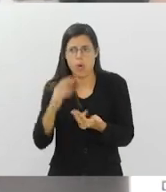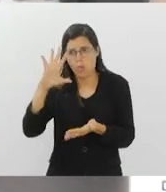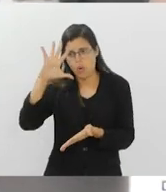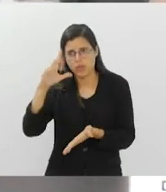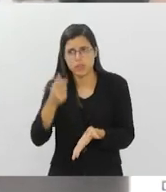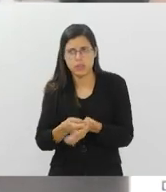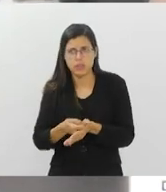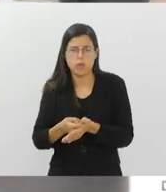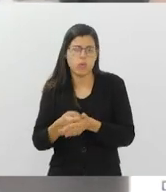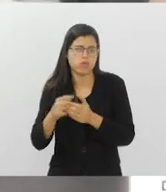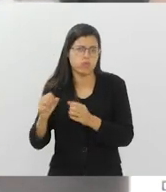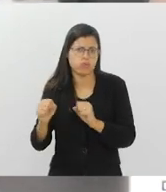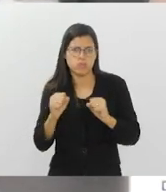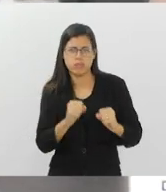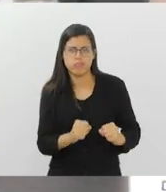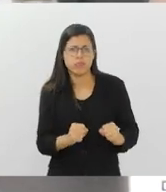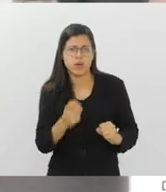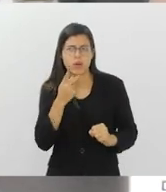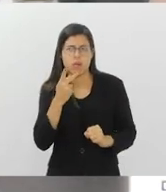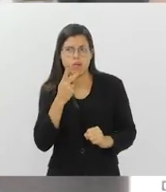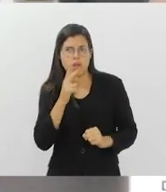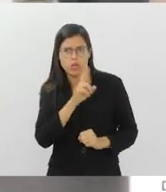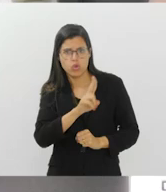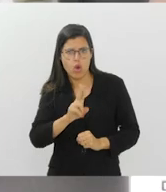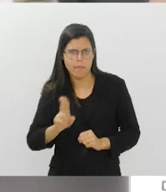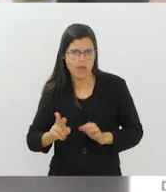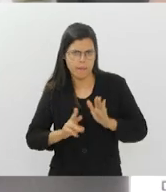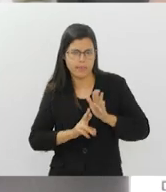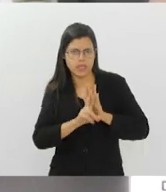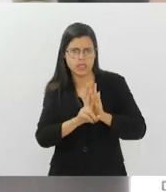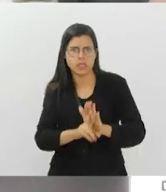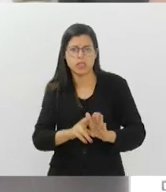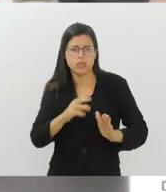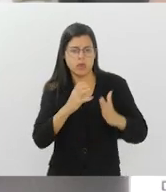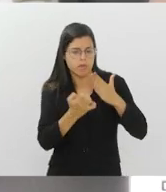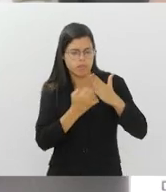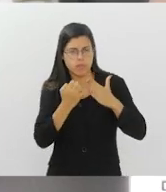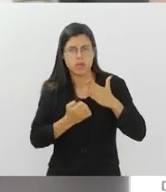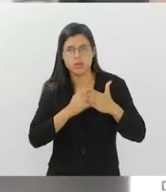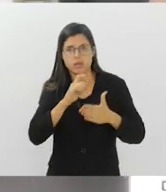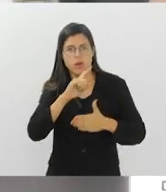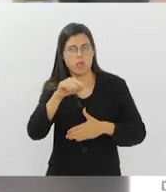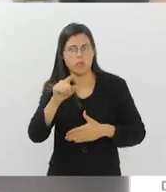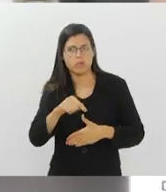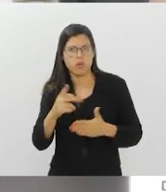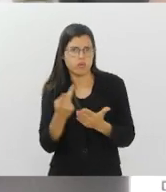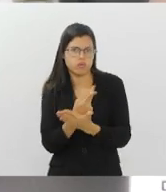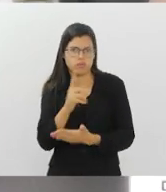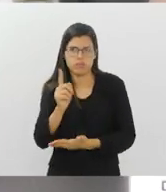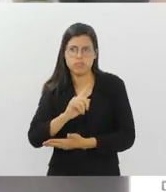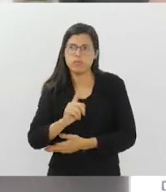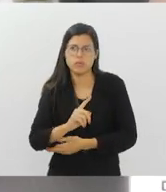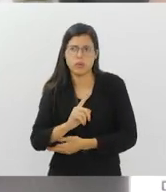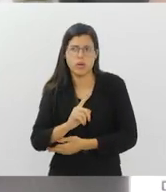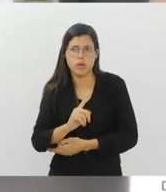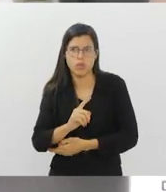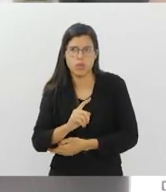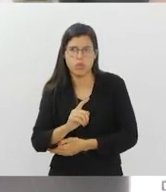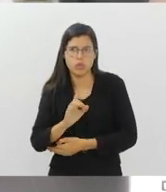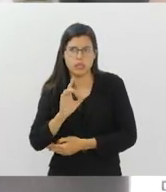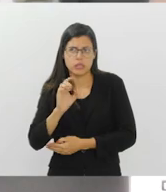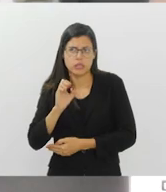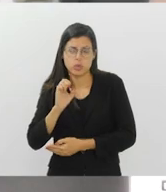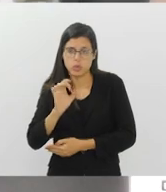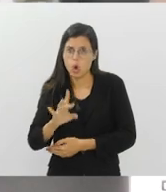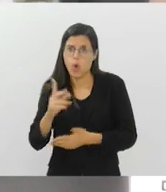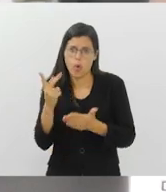desse poder para dizer, em nome de cada empresa que representa, que os cancelamentos não acontecerão mais, salvo erros, e que